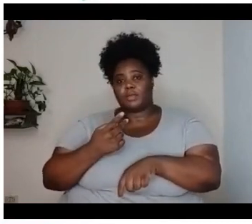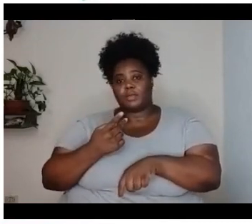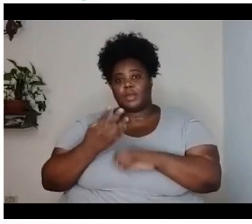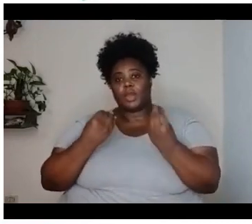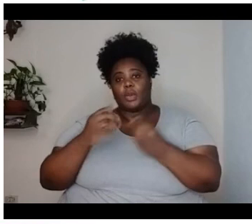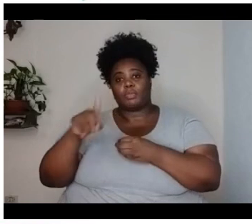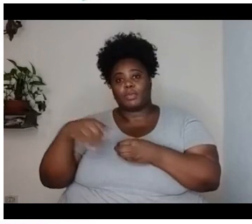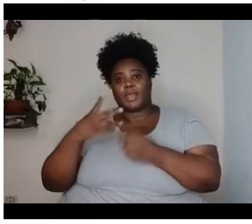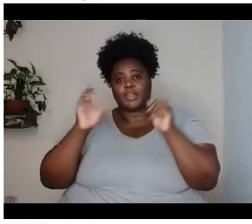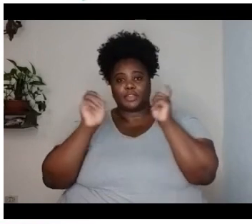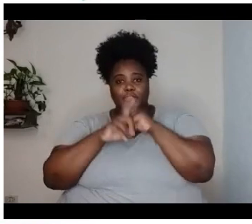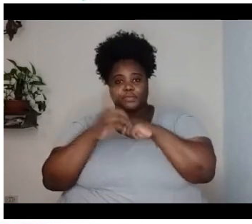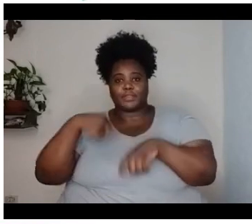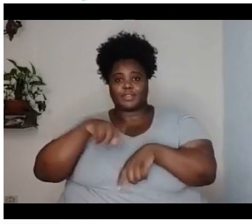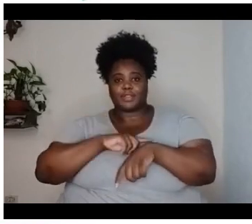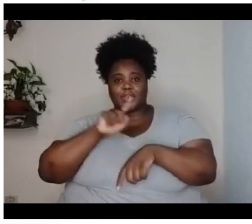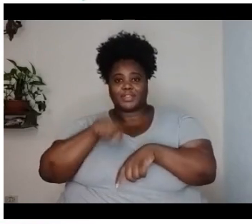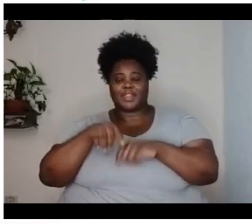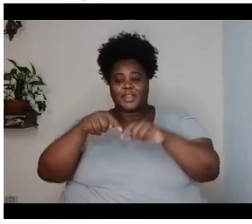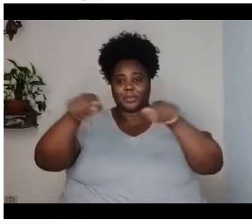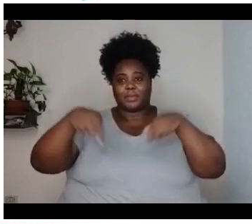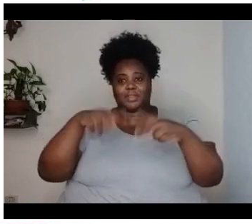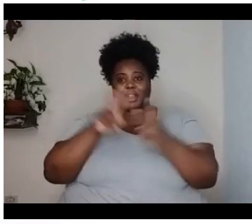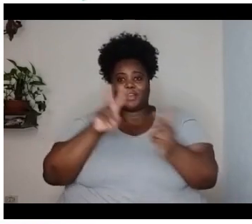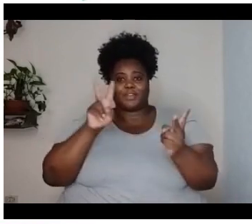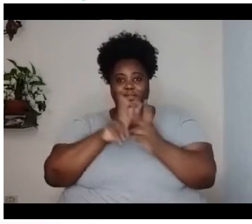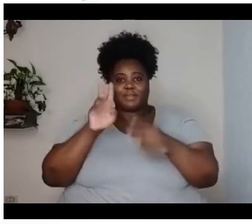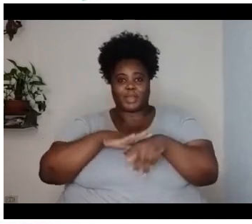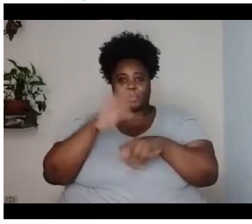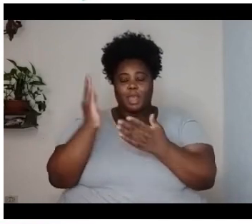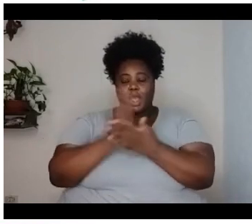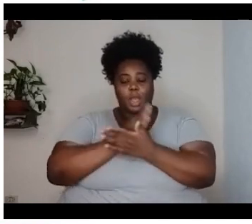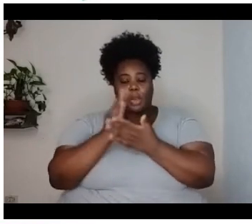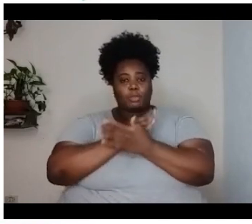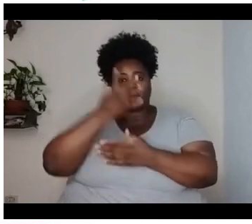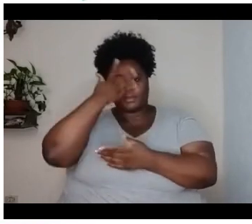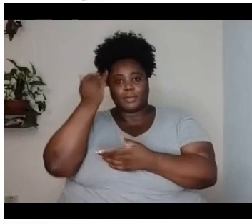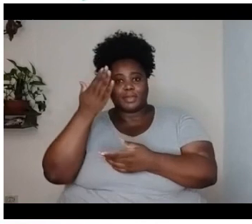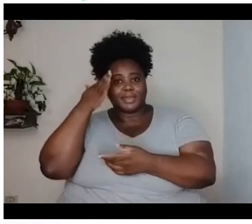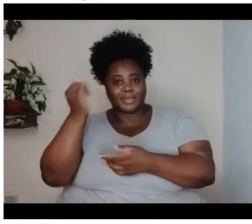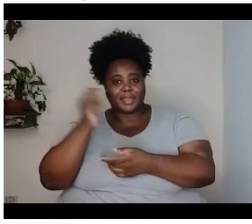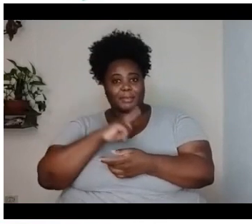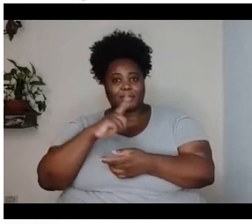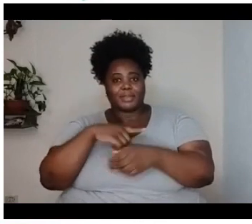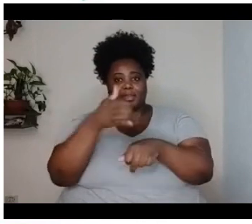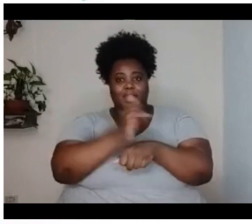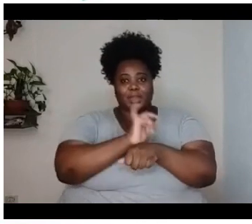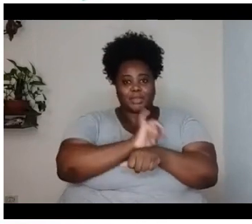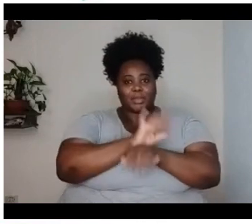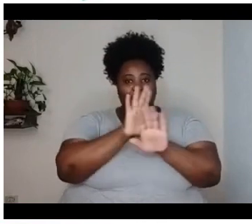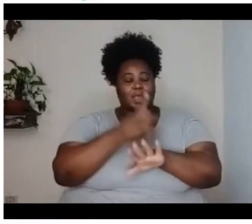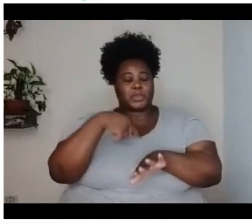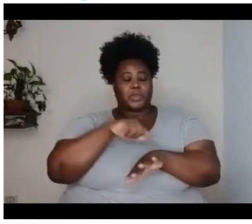Porque estamos nós duas numa sala virtual com mais algumas pessoas, sabemos que tem um YouTube rodando e a gente não